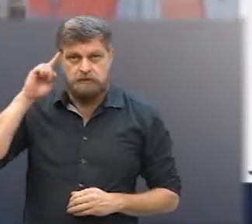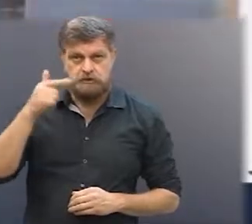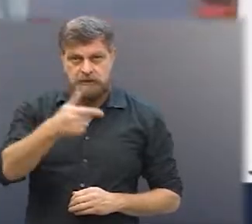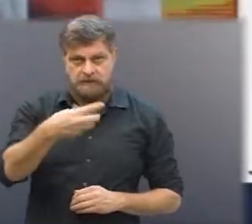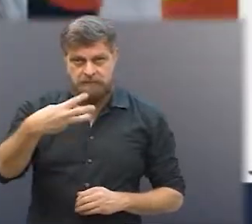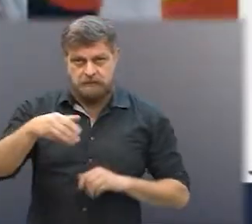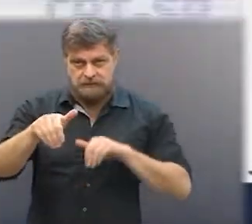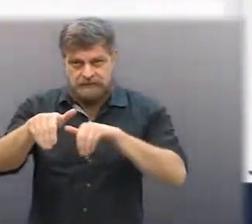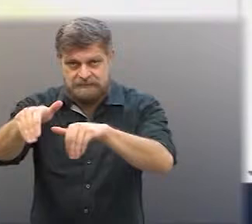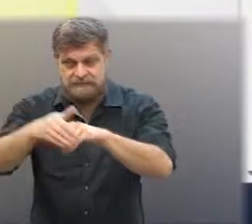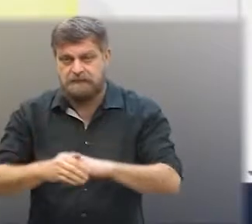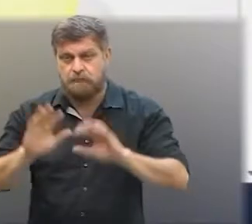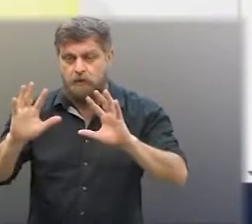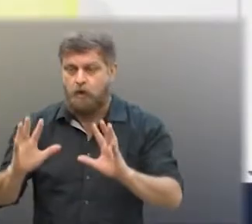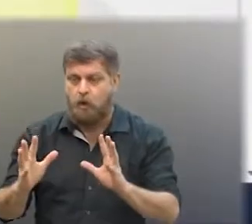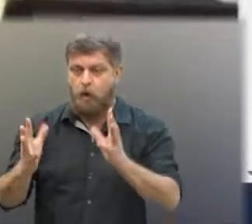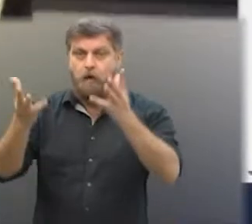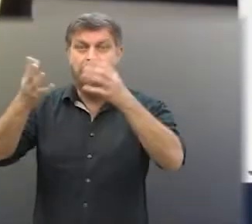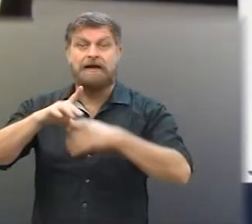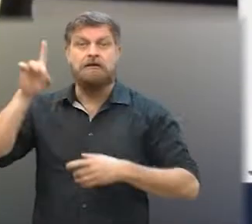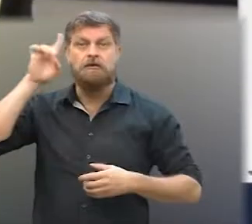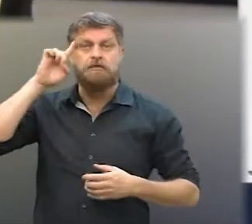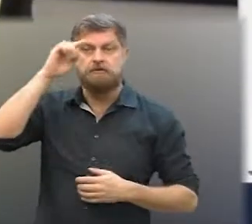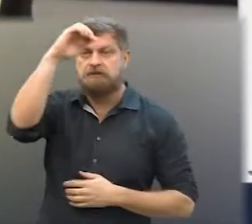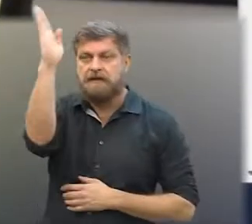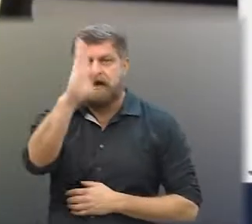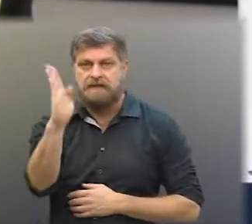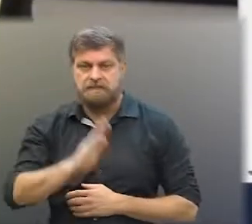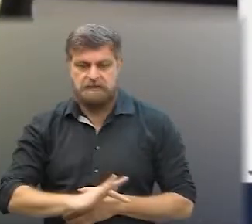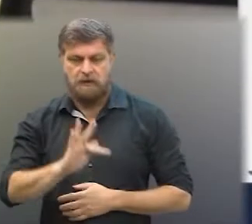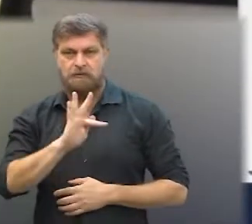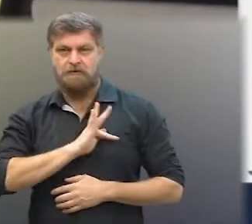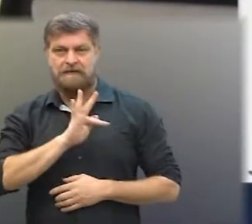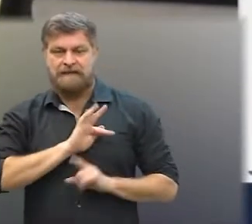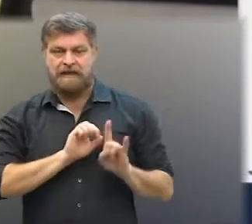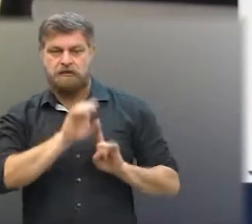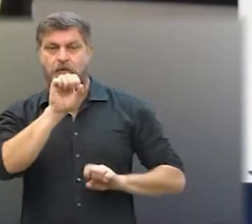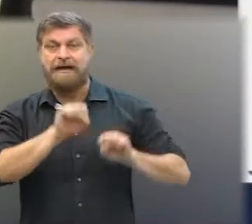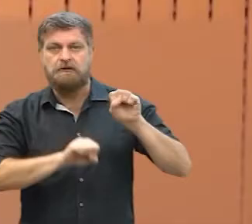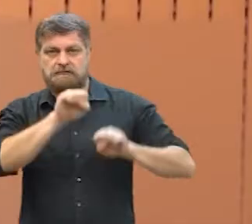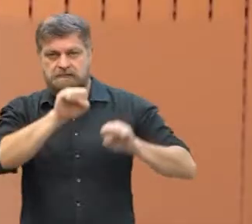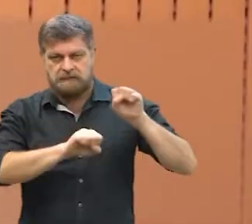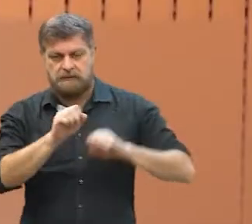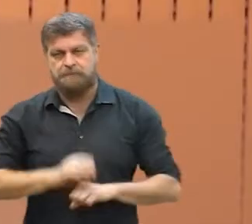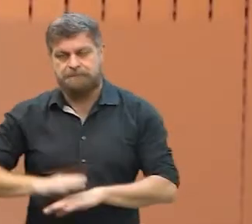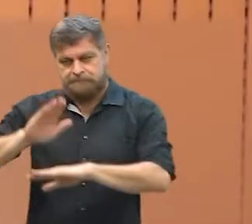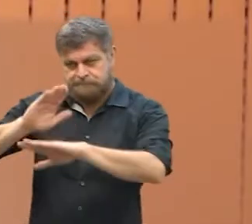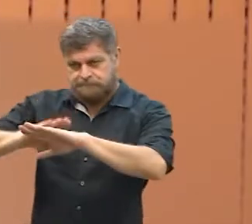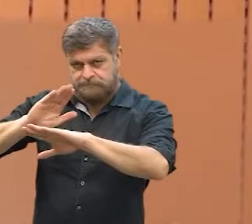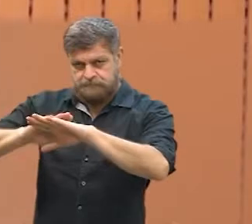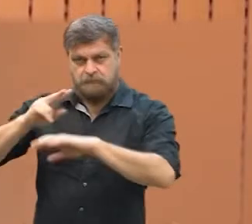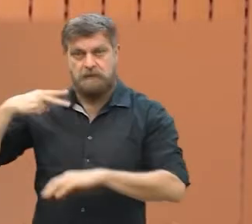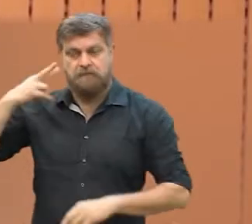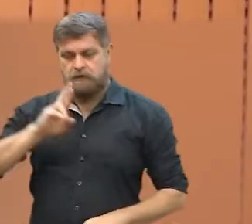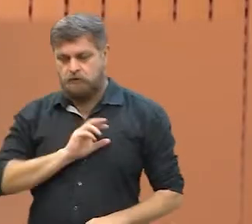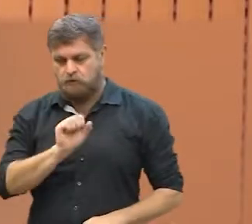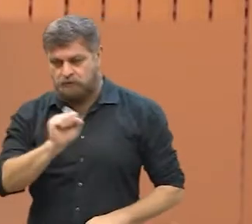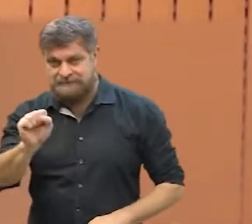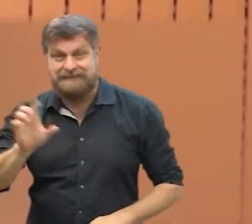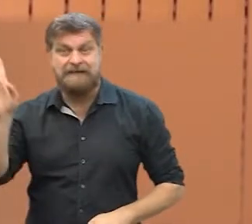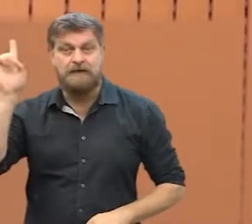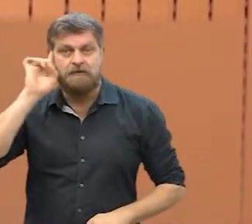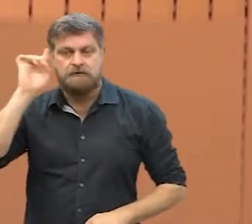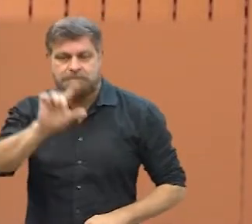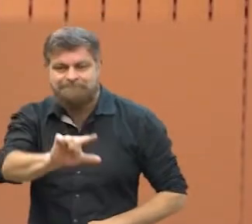No dia 23 de setembro, é comemorado o Dia Nacional do Técnico Industrial. E por iniciativa do vereador Luiz